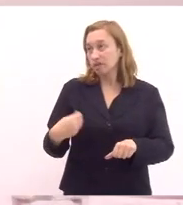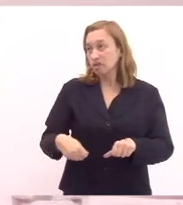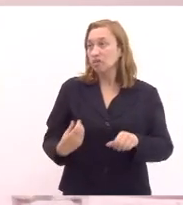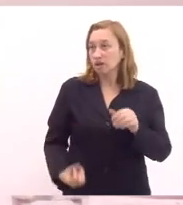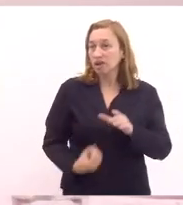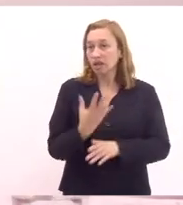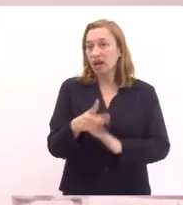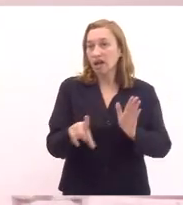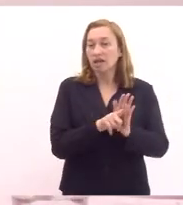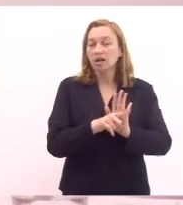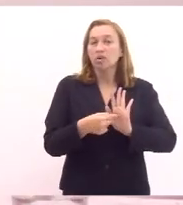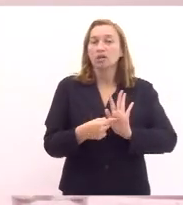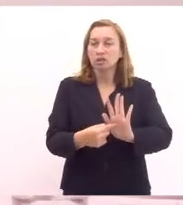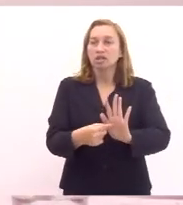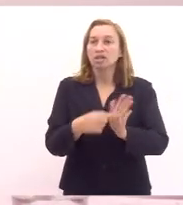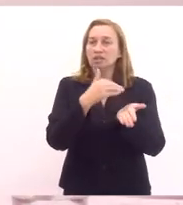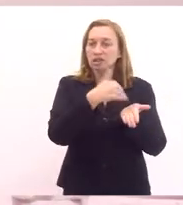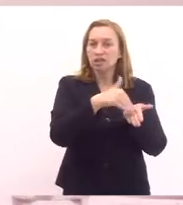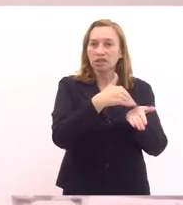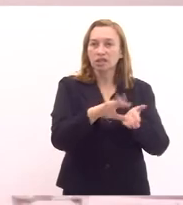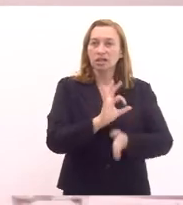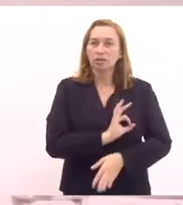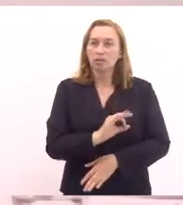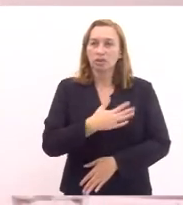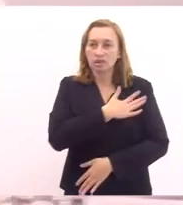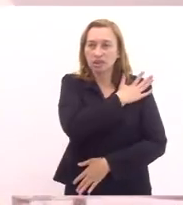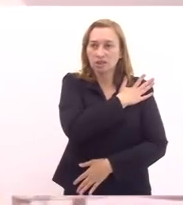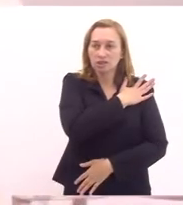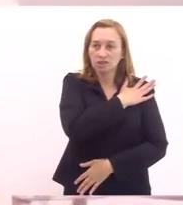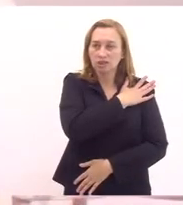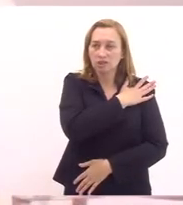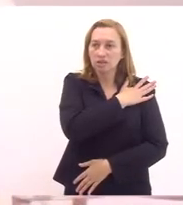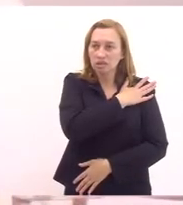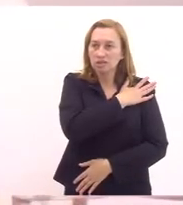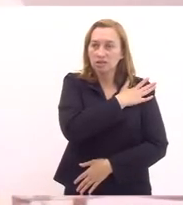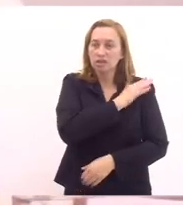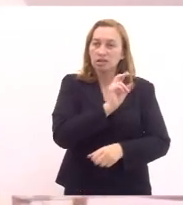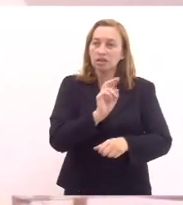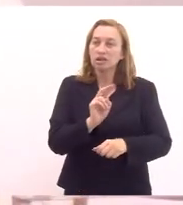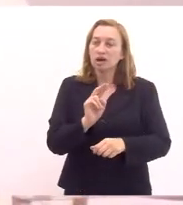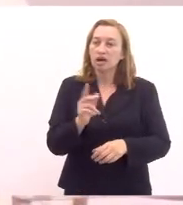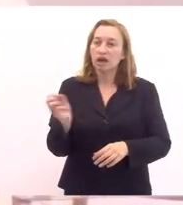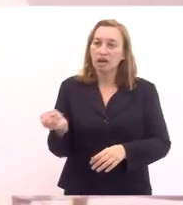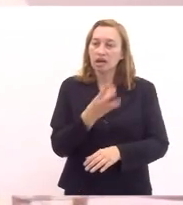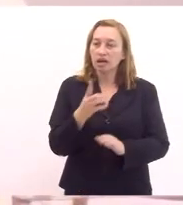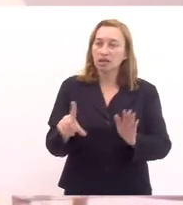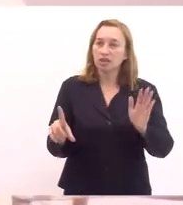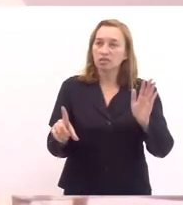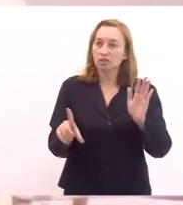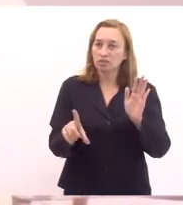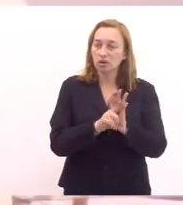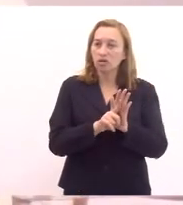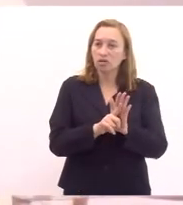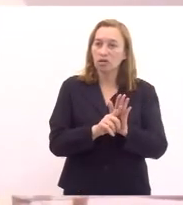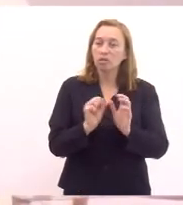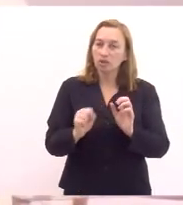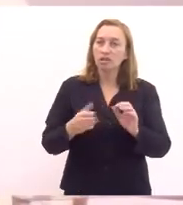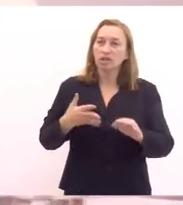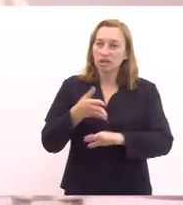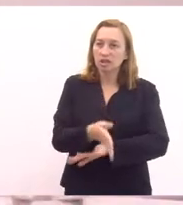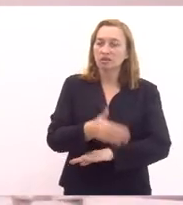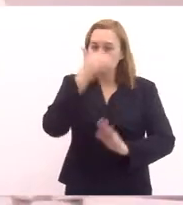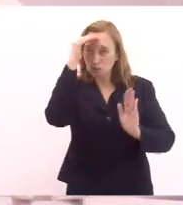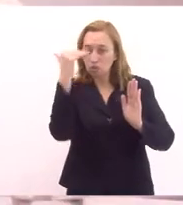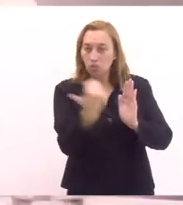mostrar para o secretário da polícia militar e para porta do estádio com a lei nova e passaram por entrar ou se a gente fez um